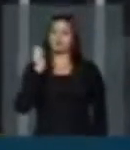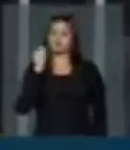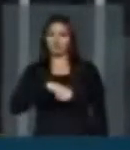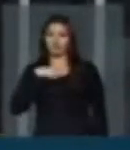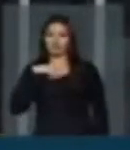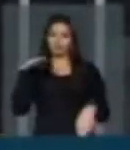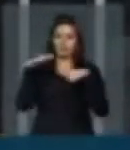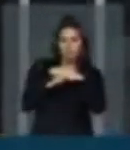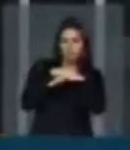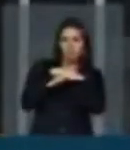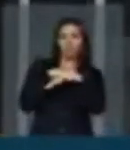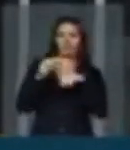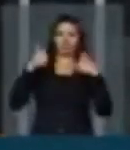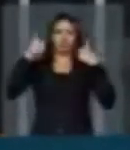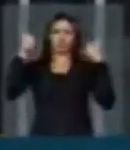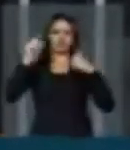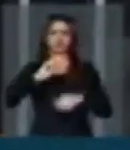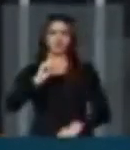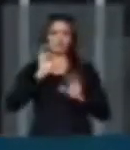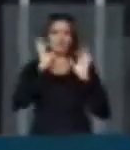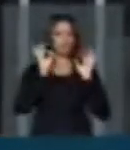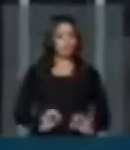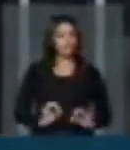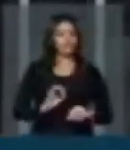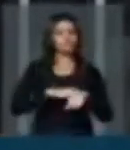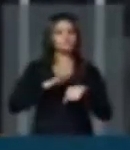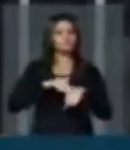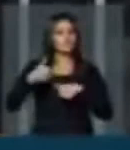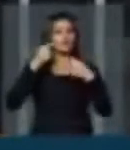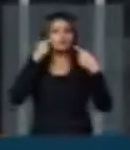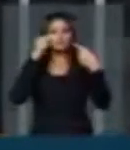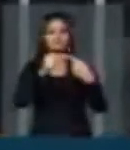motivo para a soberba. Seria tão mais honesto, tão mais